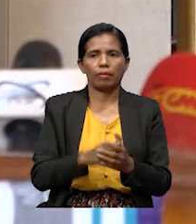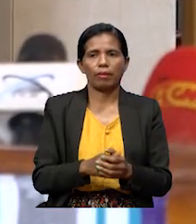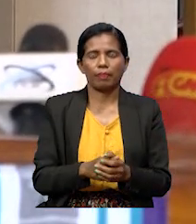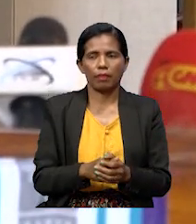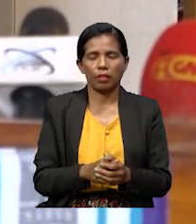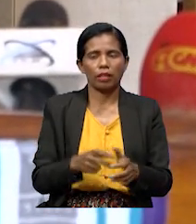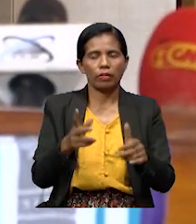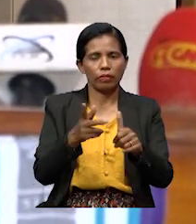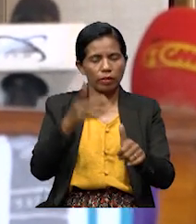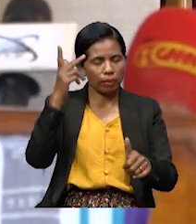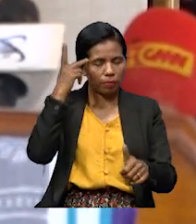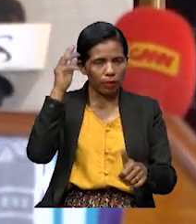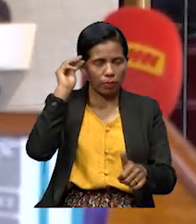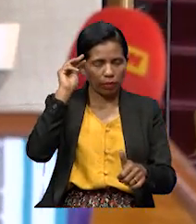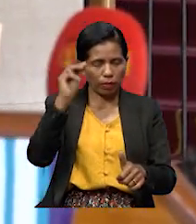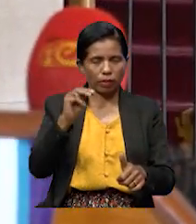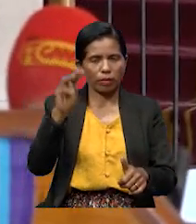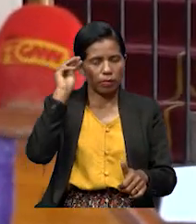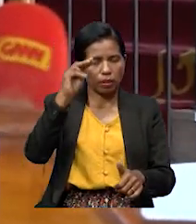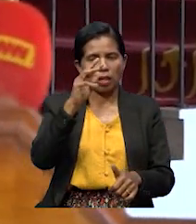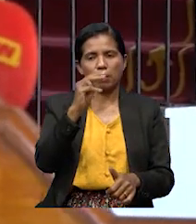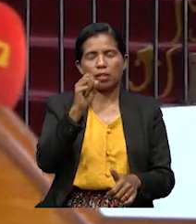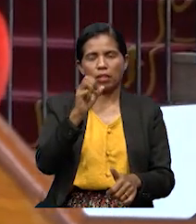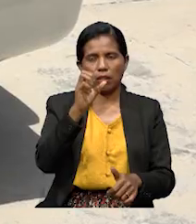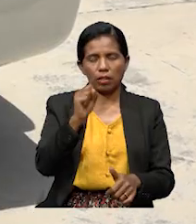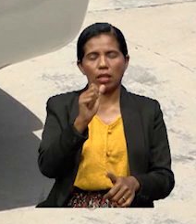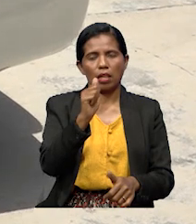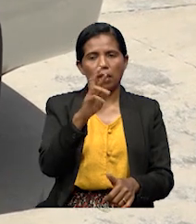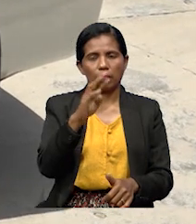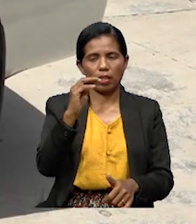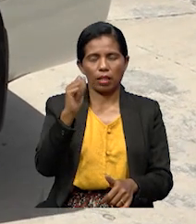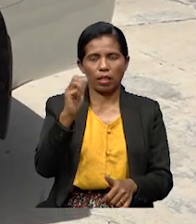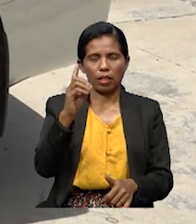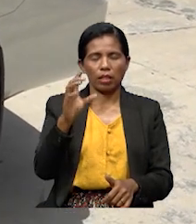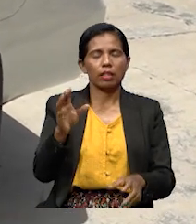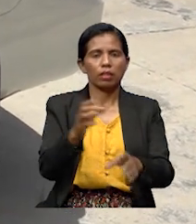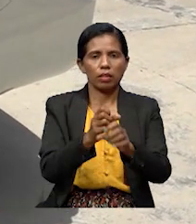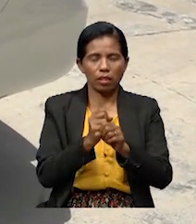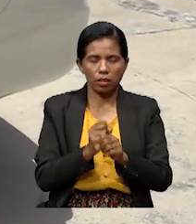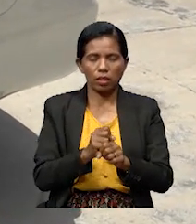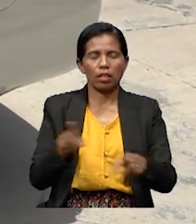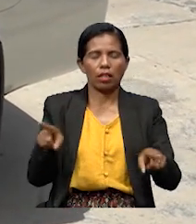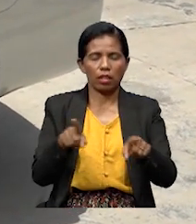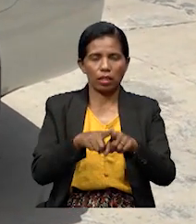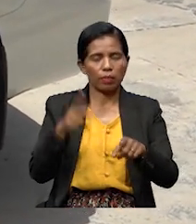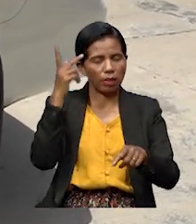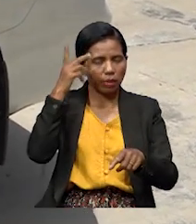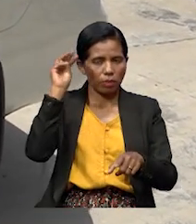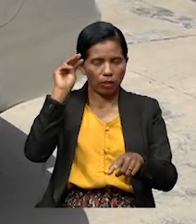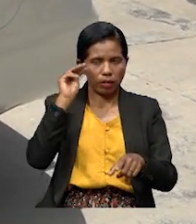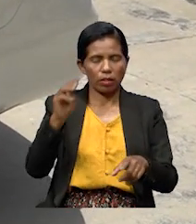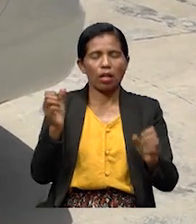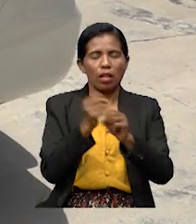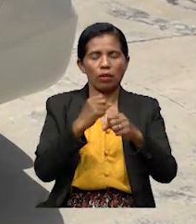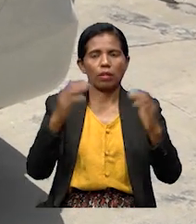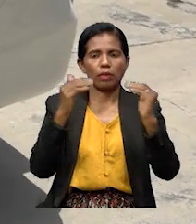audiência, vice-primeira-ministra no ministra solidariedade social no inclusão Armanda Berta dos Santos se substitui chefe governo na posição onde realiza encontro